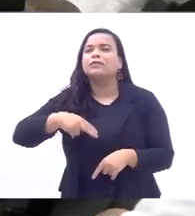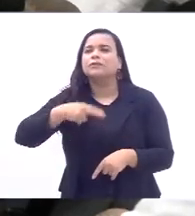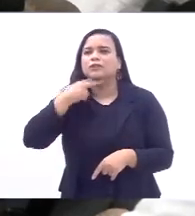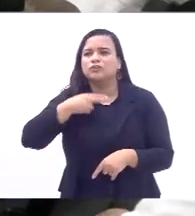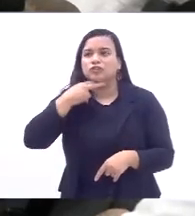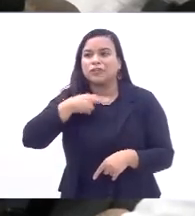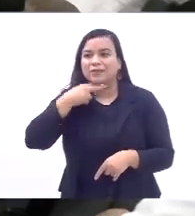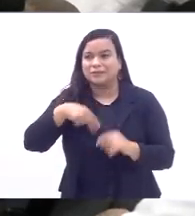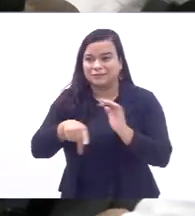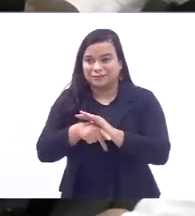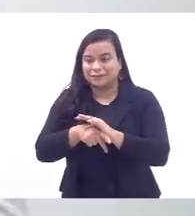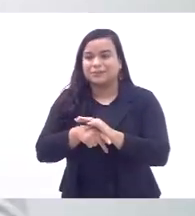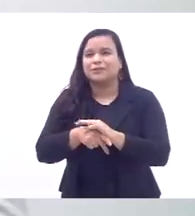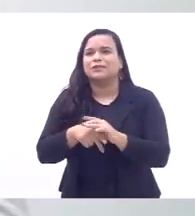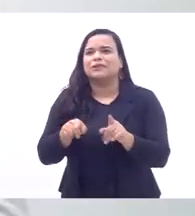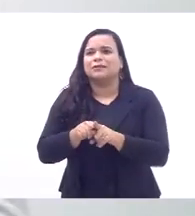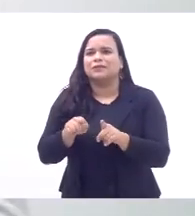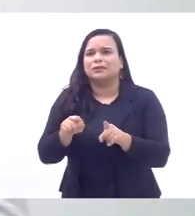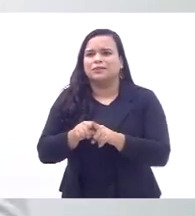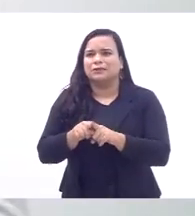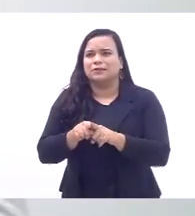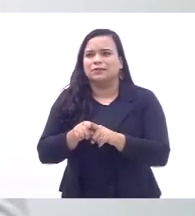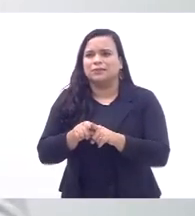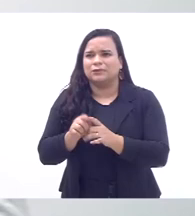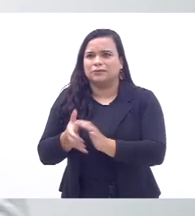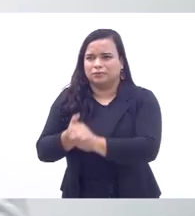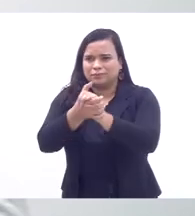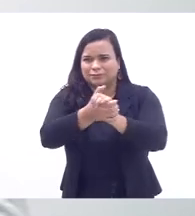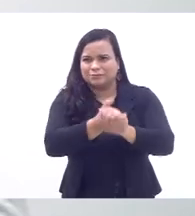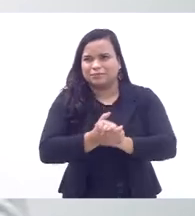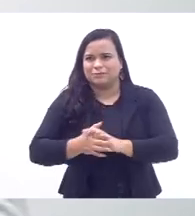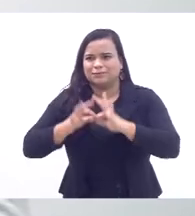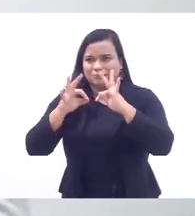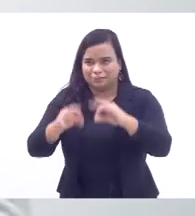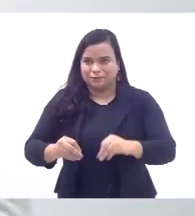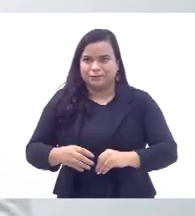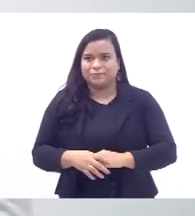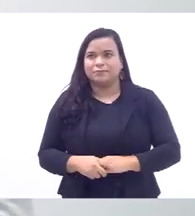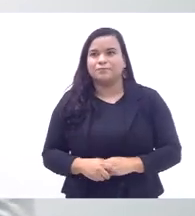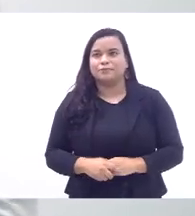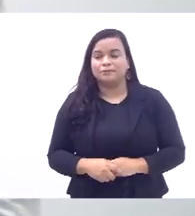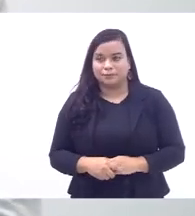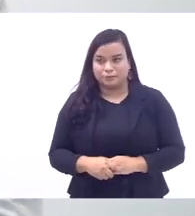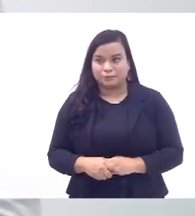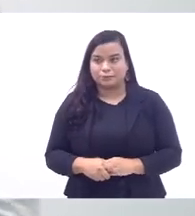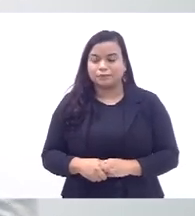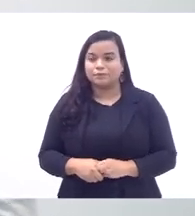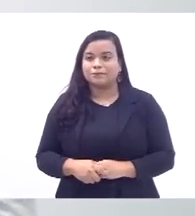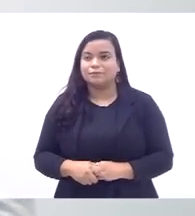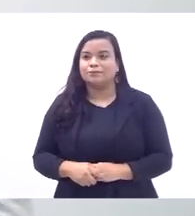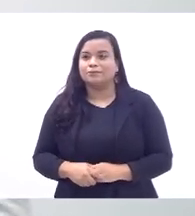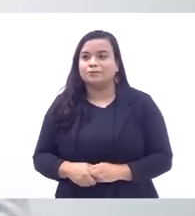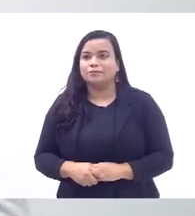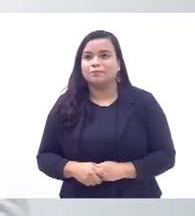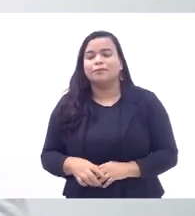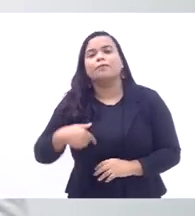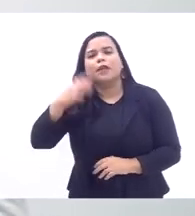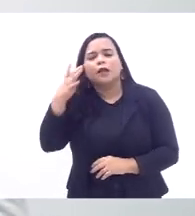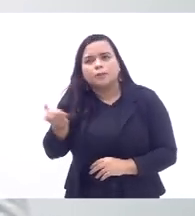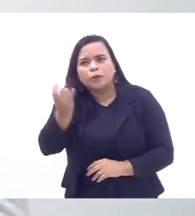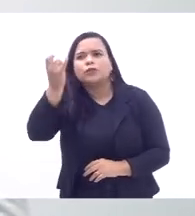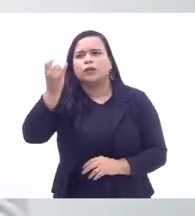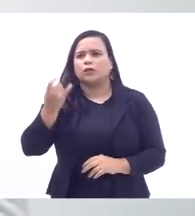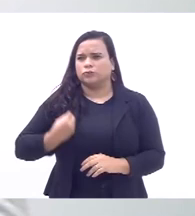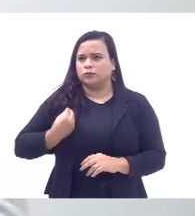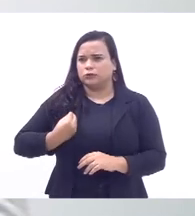santeiras, a bendição dos meus maiores e dos meus menores. É, para mim é muito importante estar